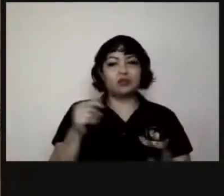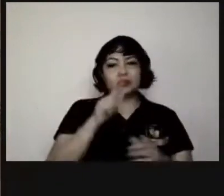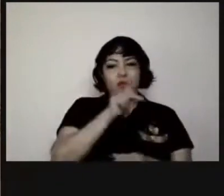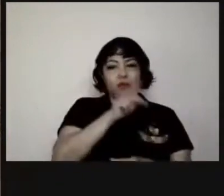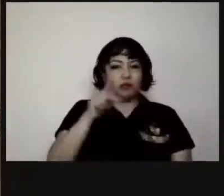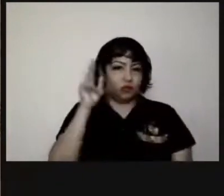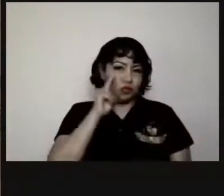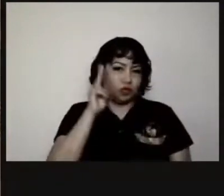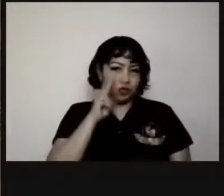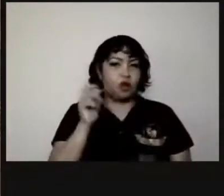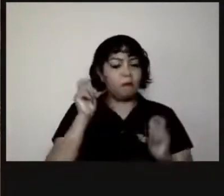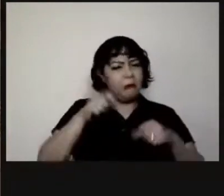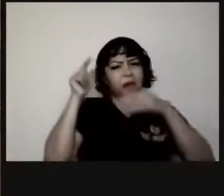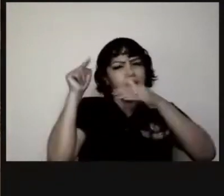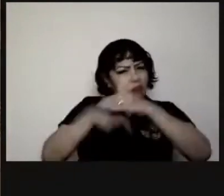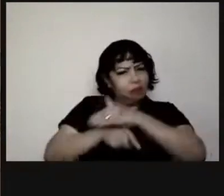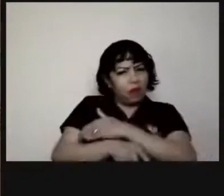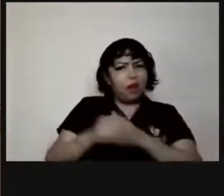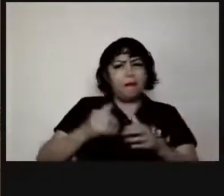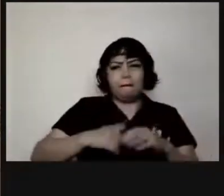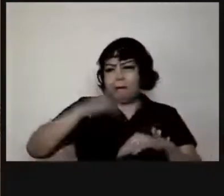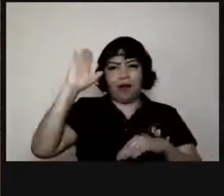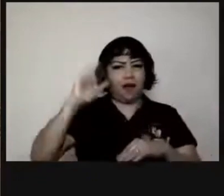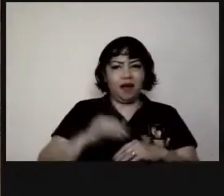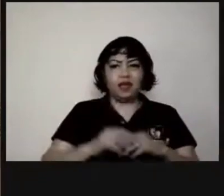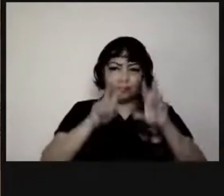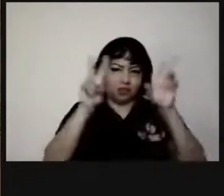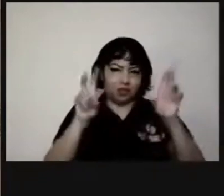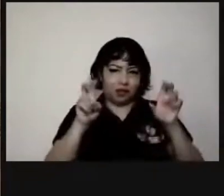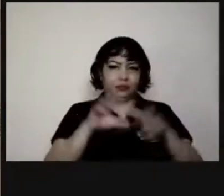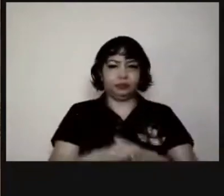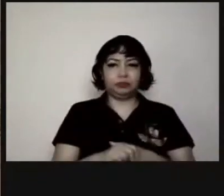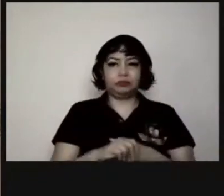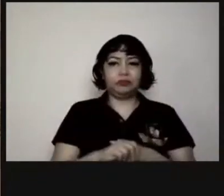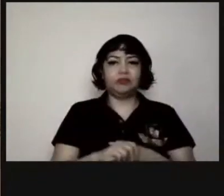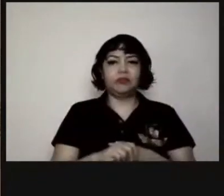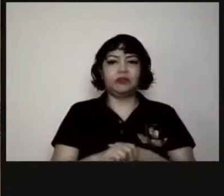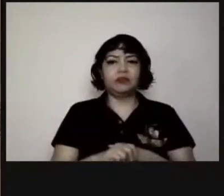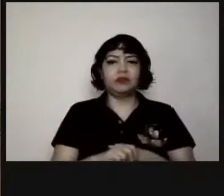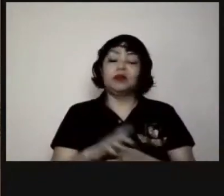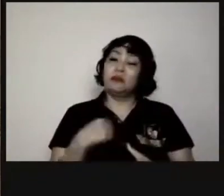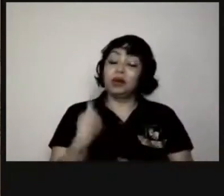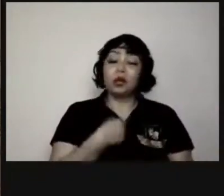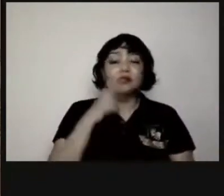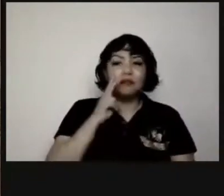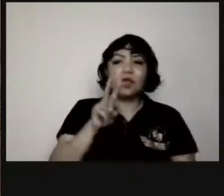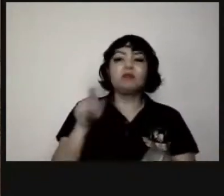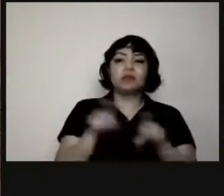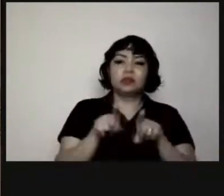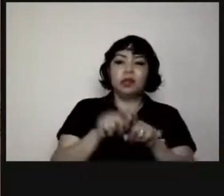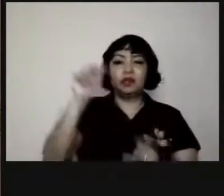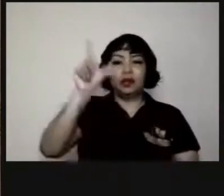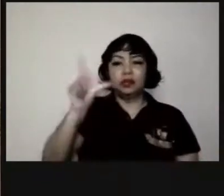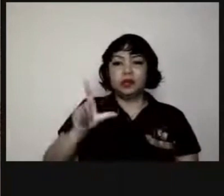poderão aprofundar mais esse tema, mas é algo que a gente vê um pouquinho na literatura, quando a gente está